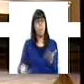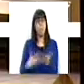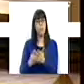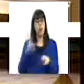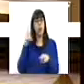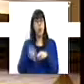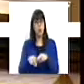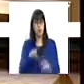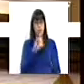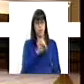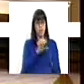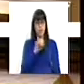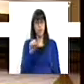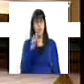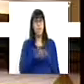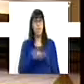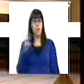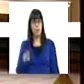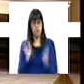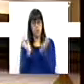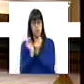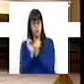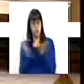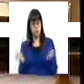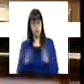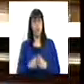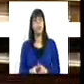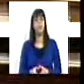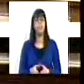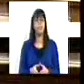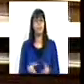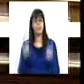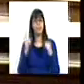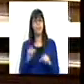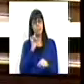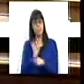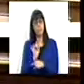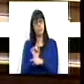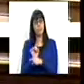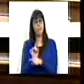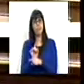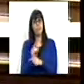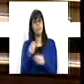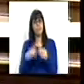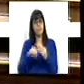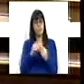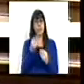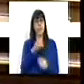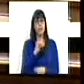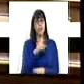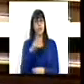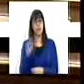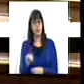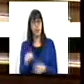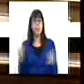um corte de 600 milhões na segurança social, que se mantinha a sobretaxa do